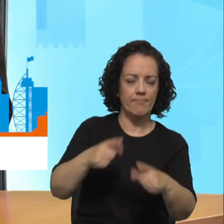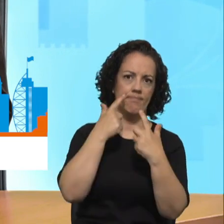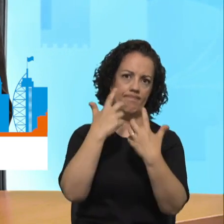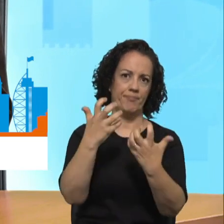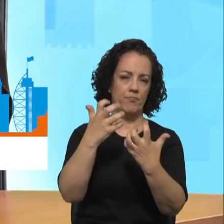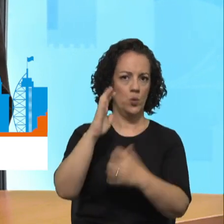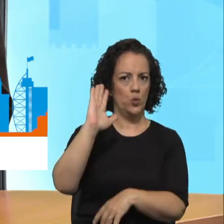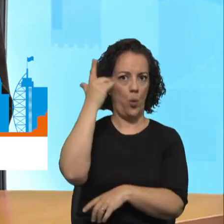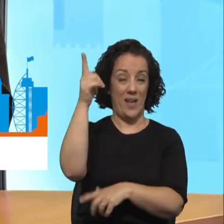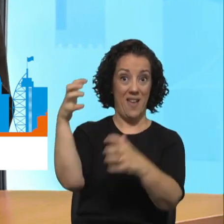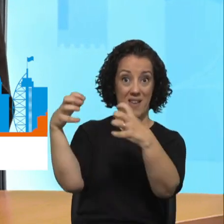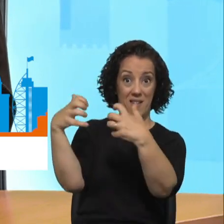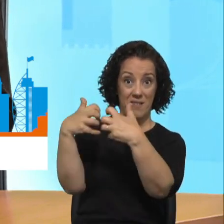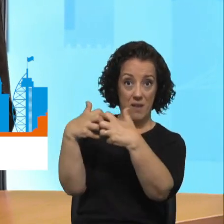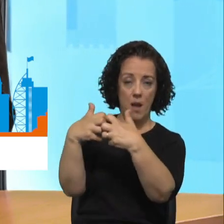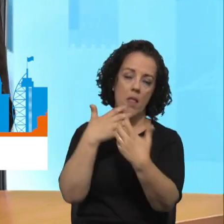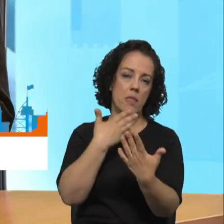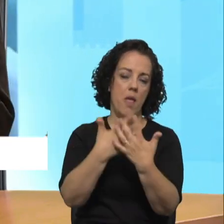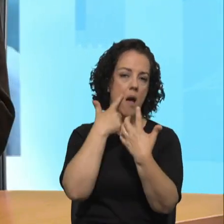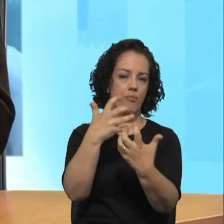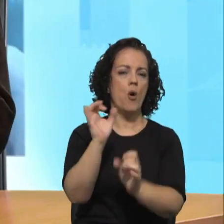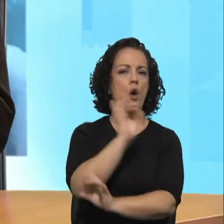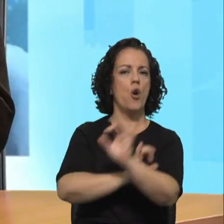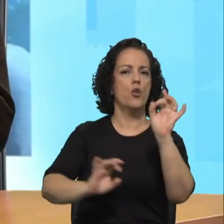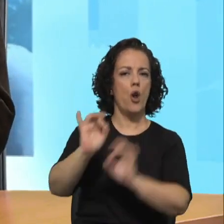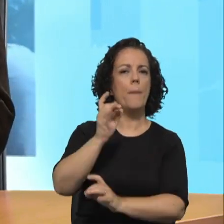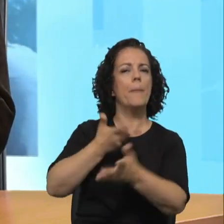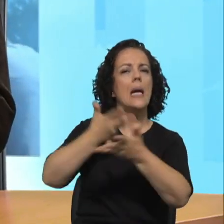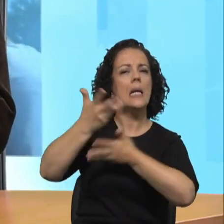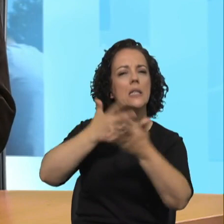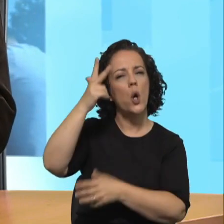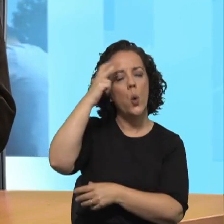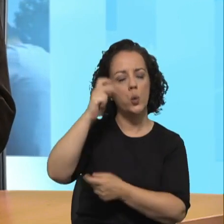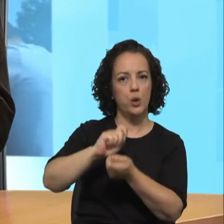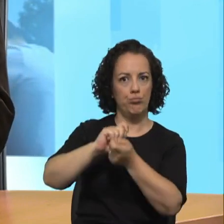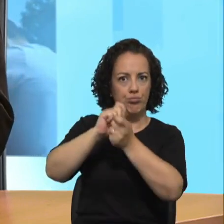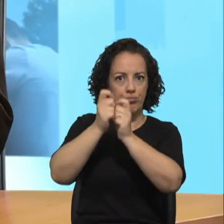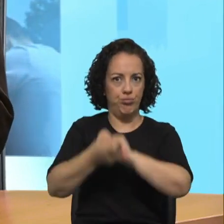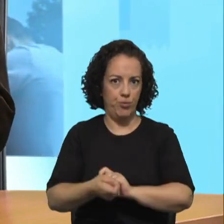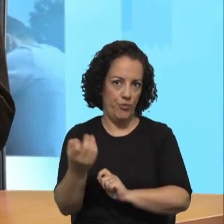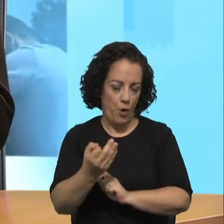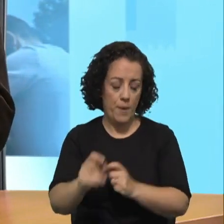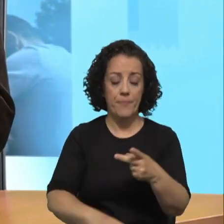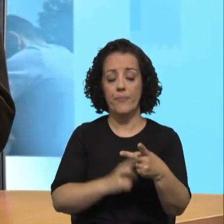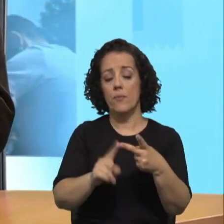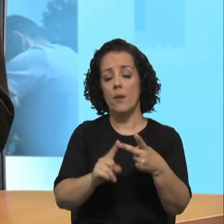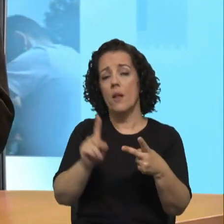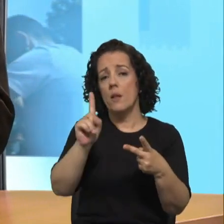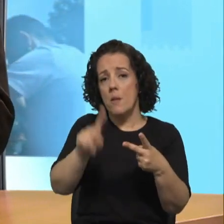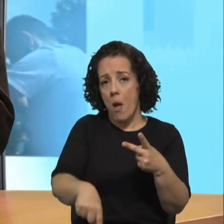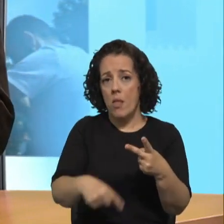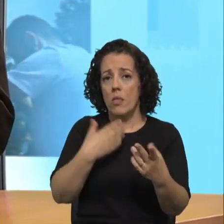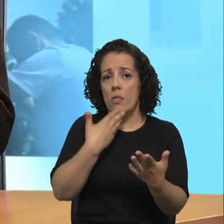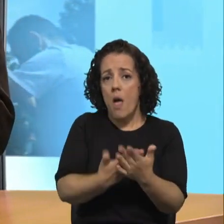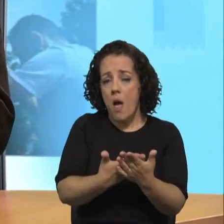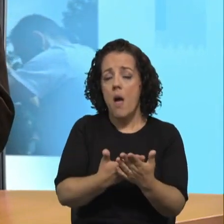o conflito traz é exatamente a forma como a Europa se relaciona com a Rússia e depois, numa segunda via, podemos falar sobre a